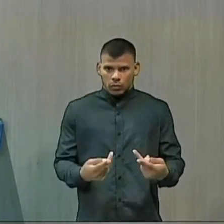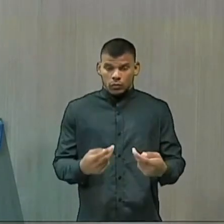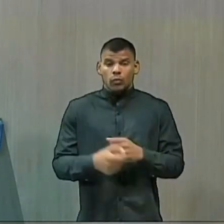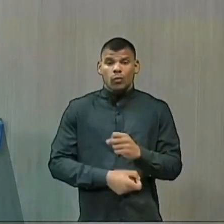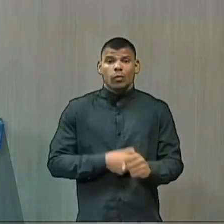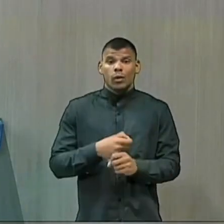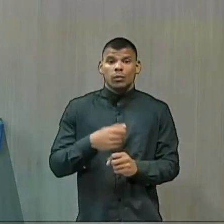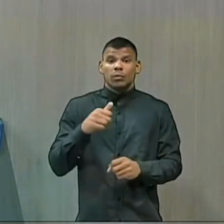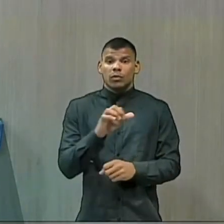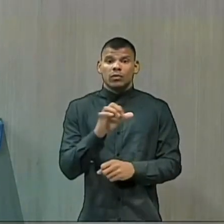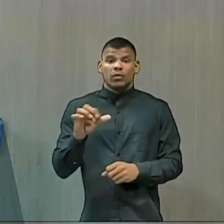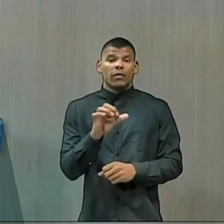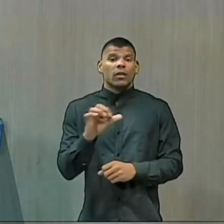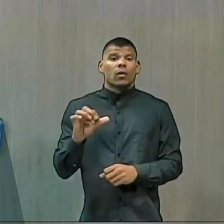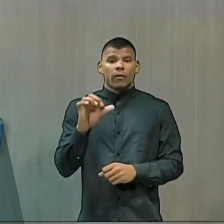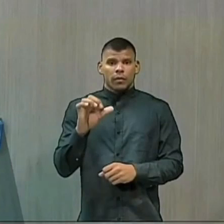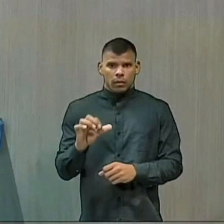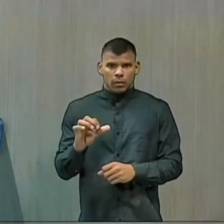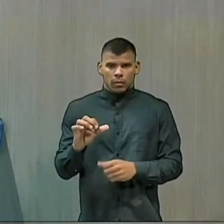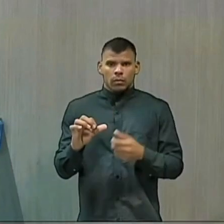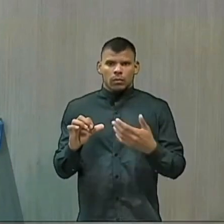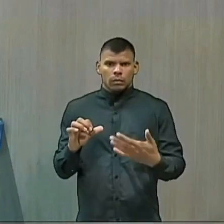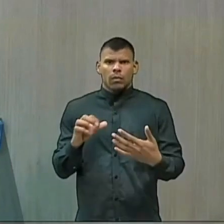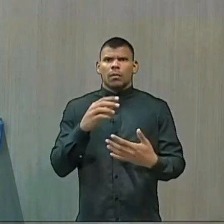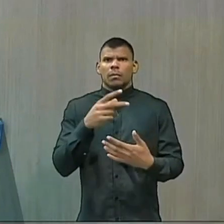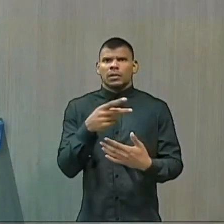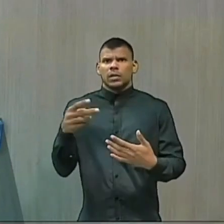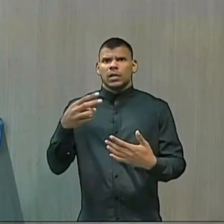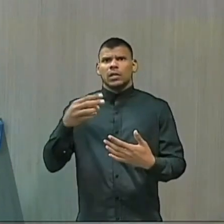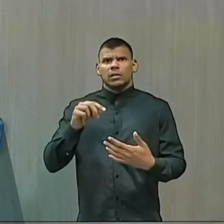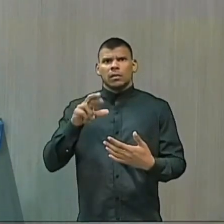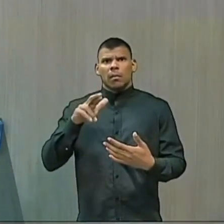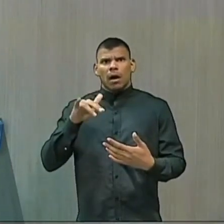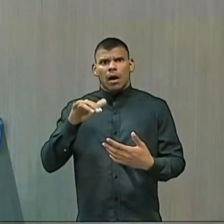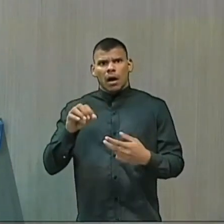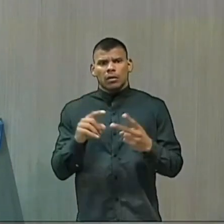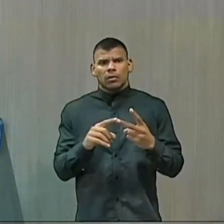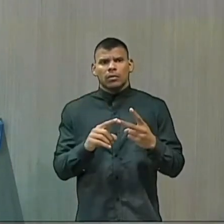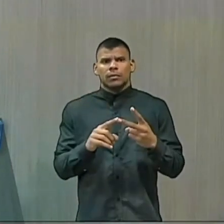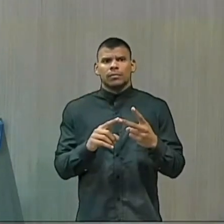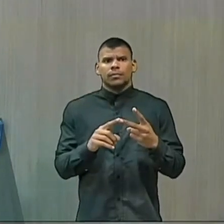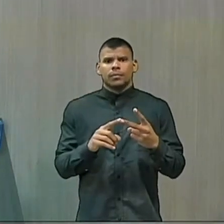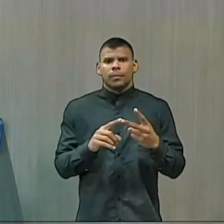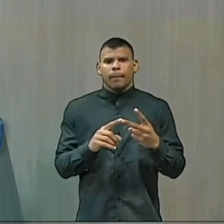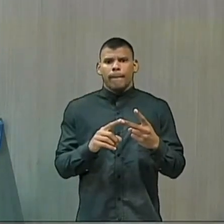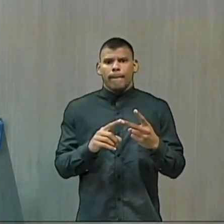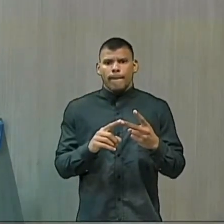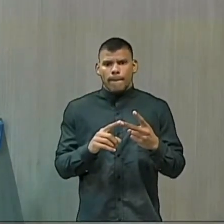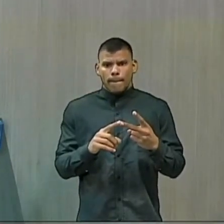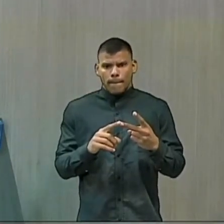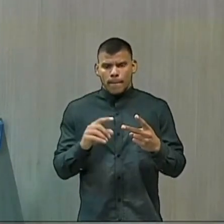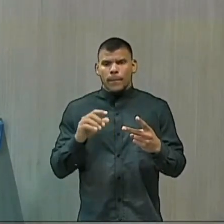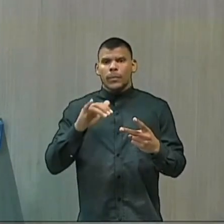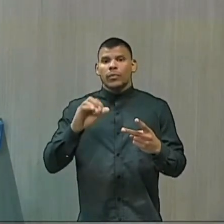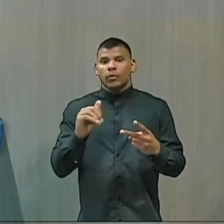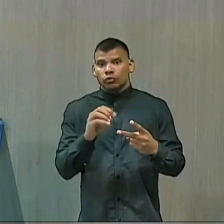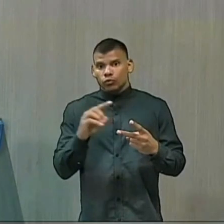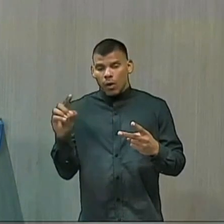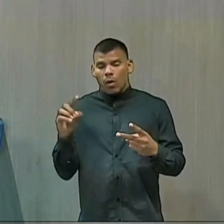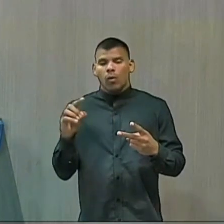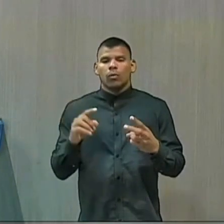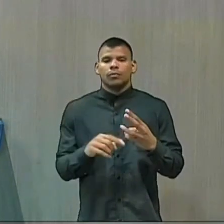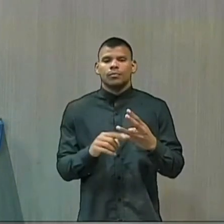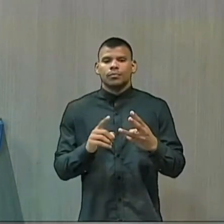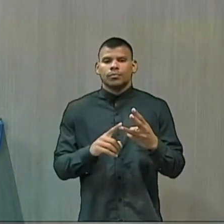como presidentes deputado Hilário, deputado Mário Mamed, deputado Hilário Marques, deputado Mário Mamed, deputado João Alfredo,